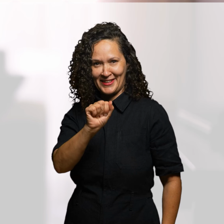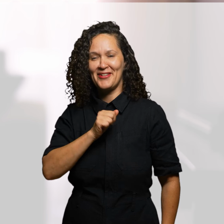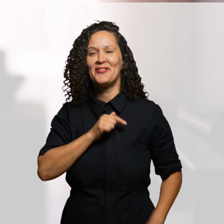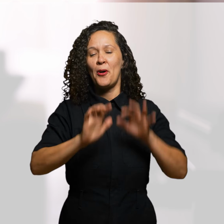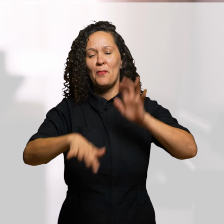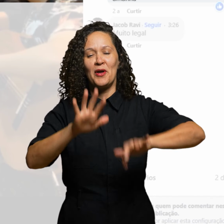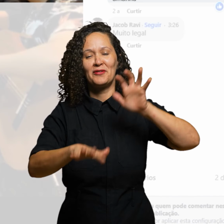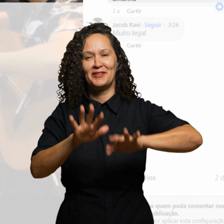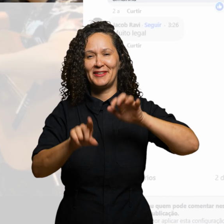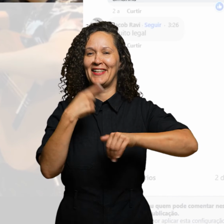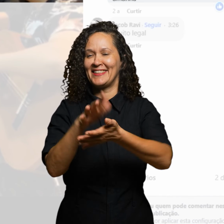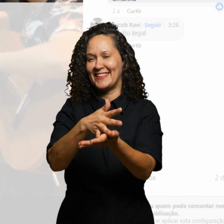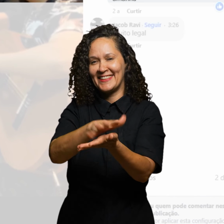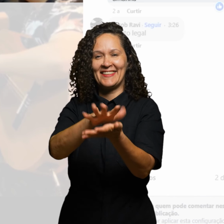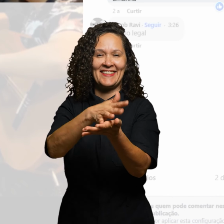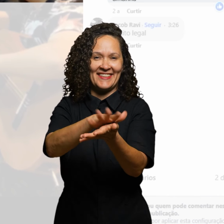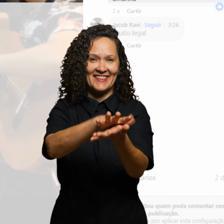percussão, a gente toca samba.